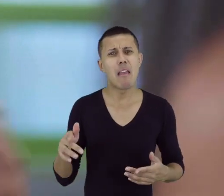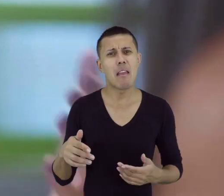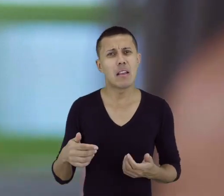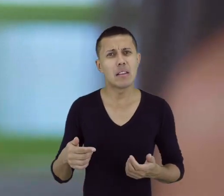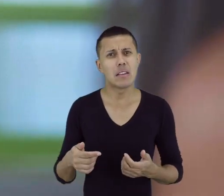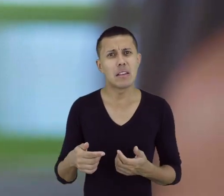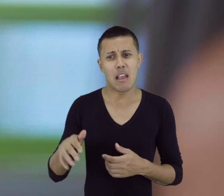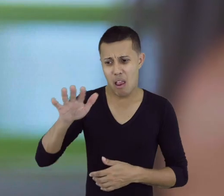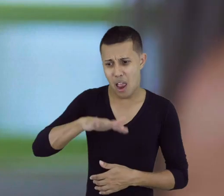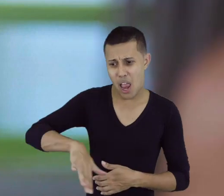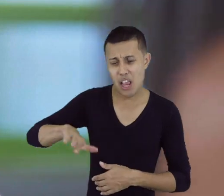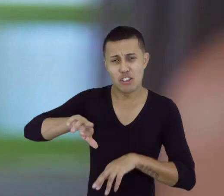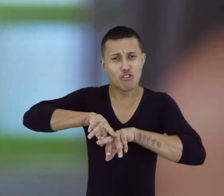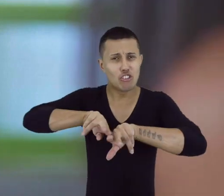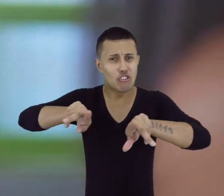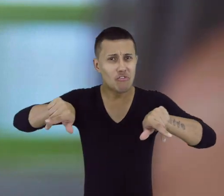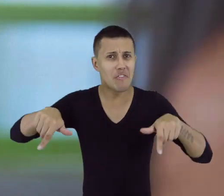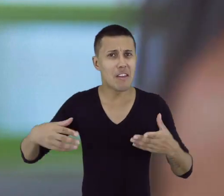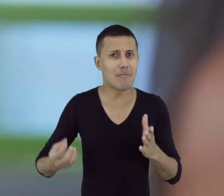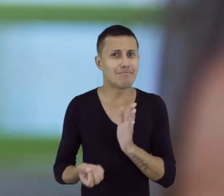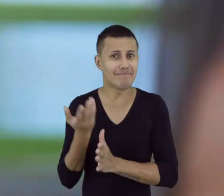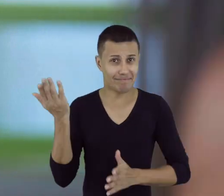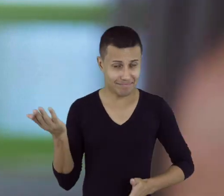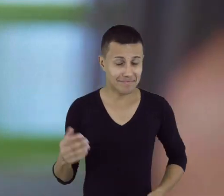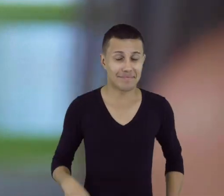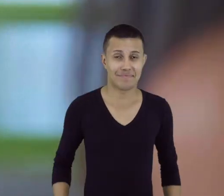minha eu não promovo esse ambiente mais diverso?